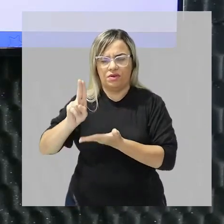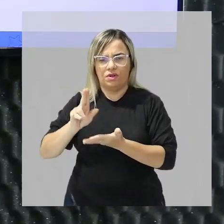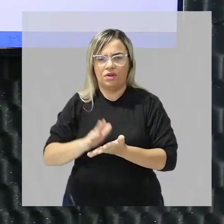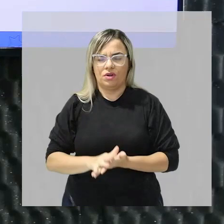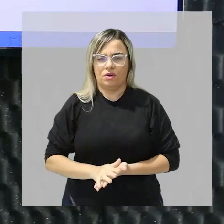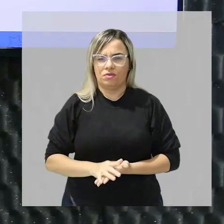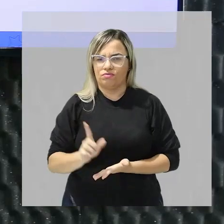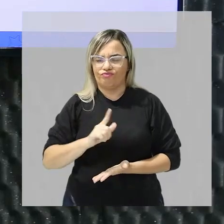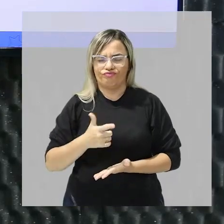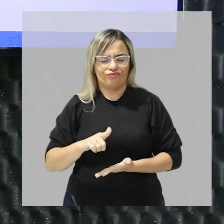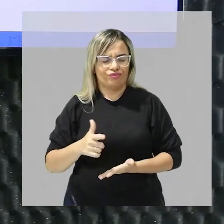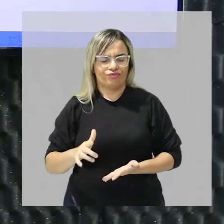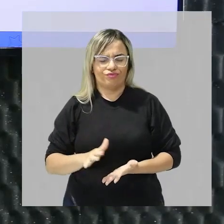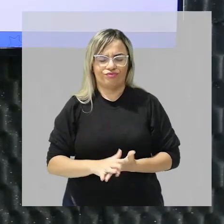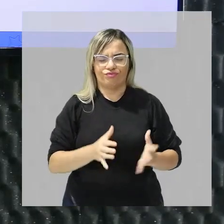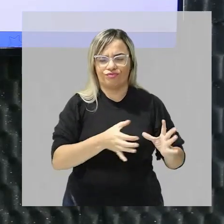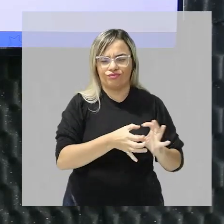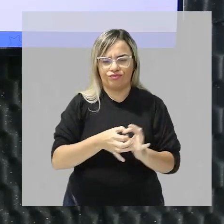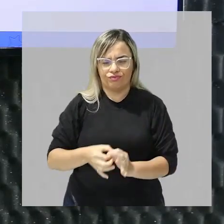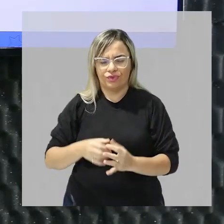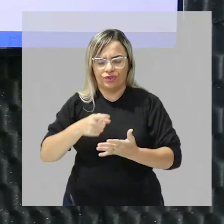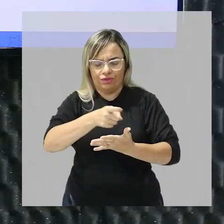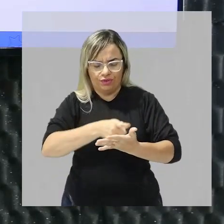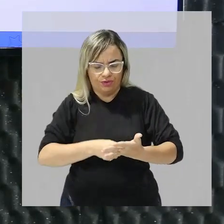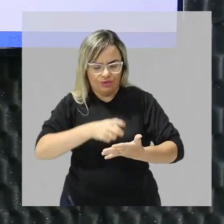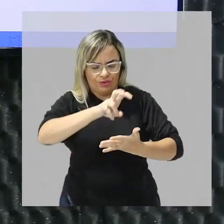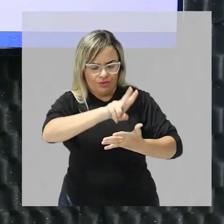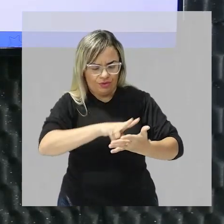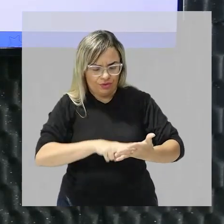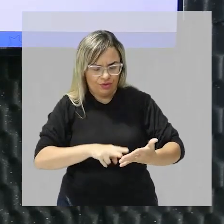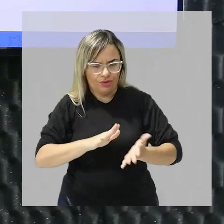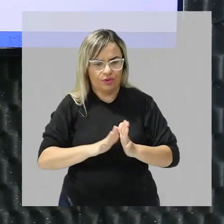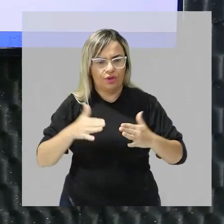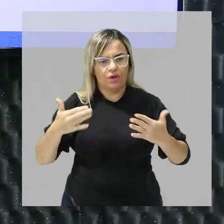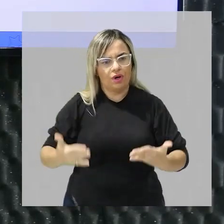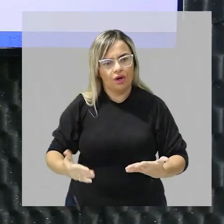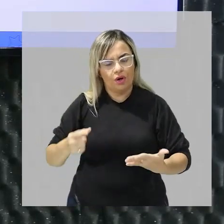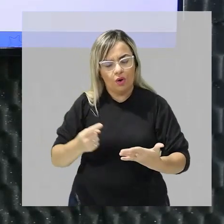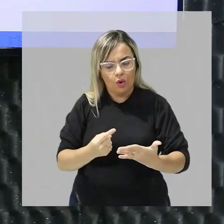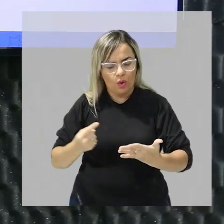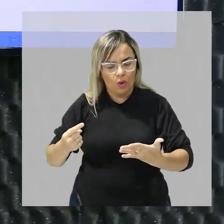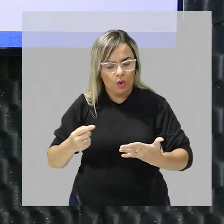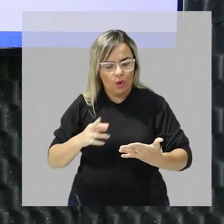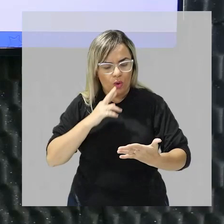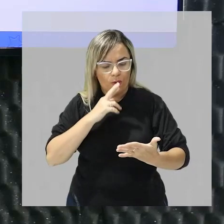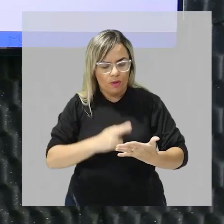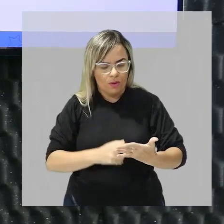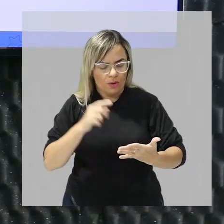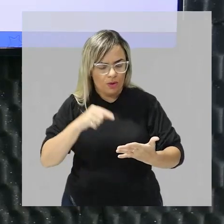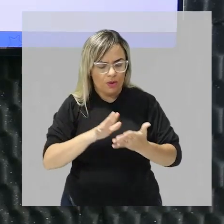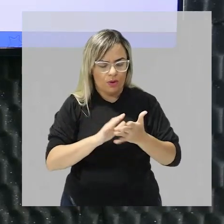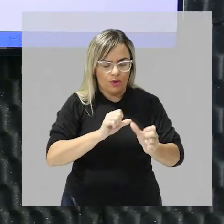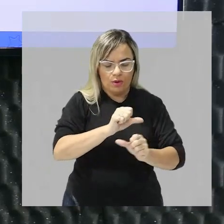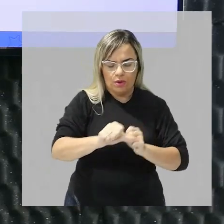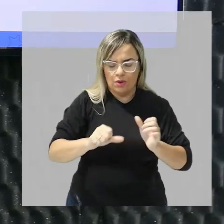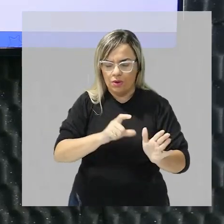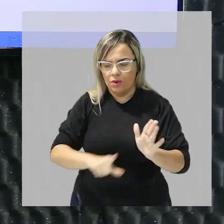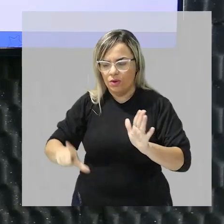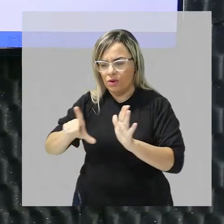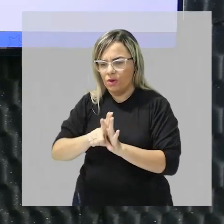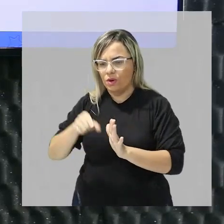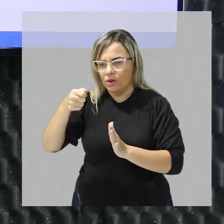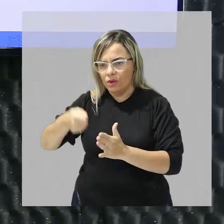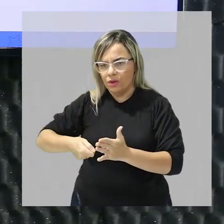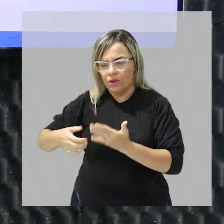questão. A única opção que responde corretamente é dizer que a alteração na lei que garante a obrigatoriedade do